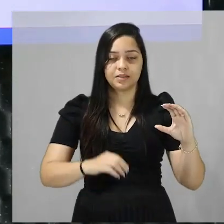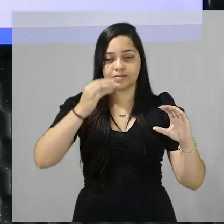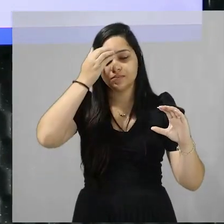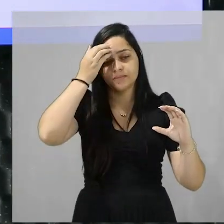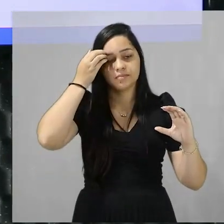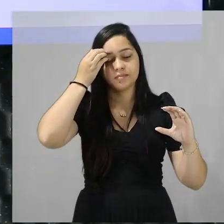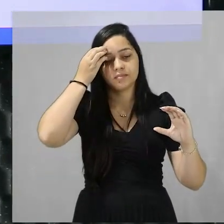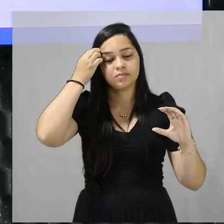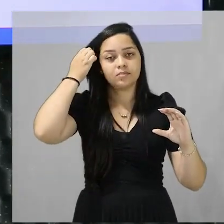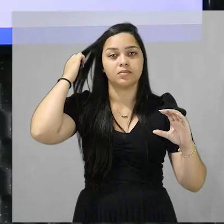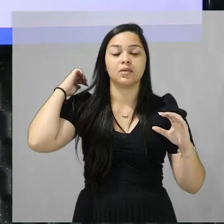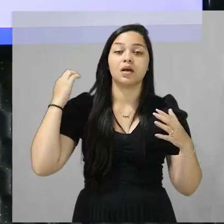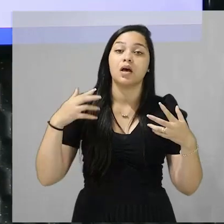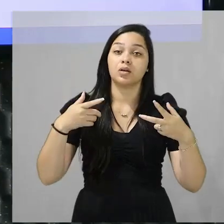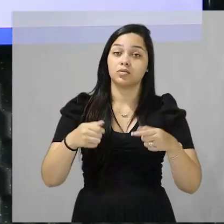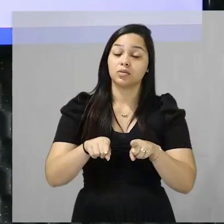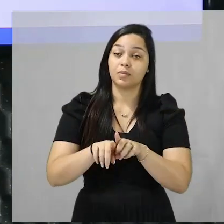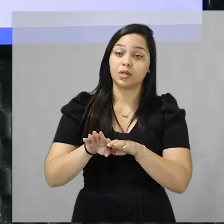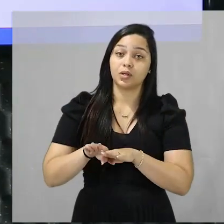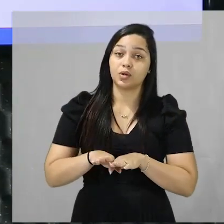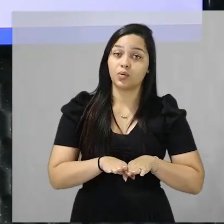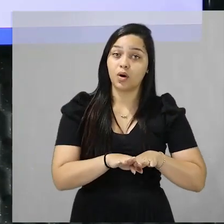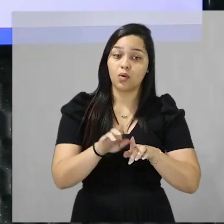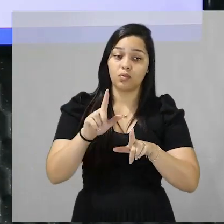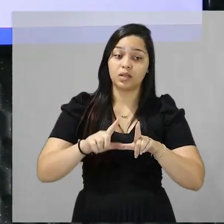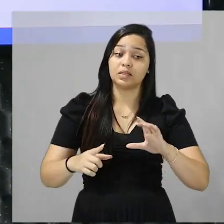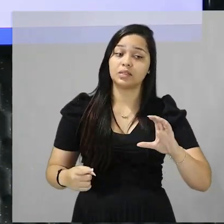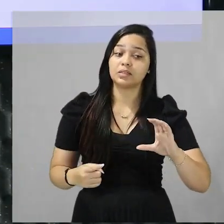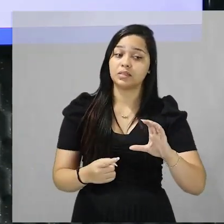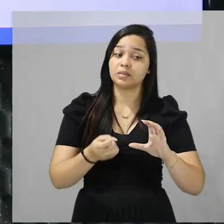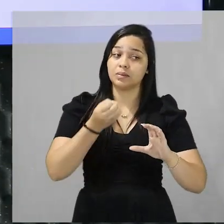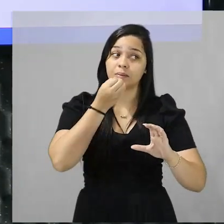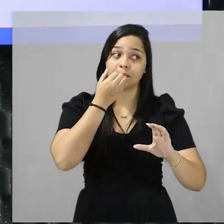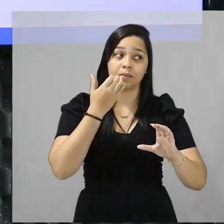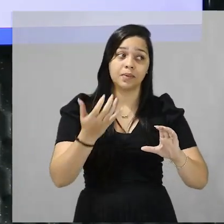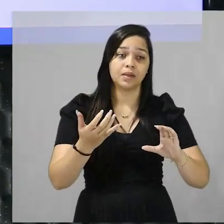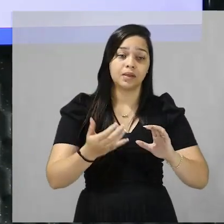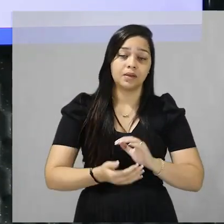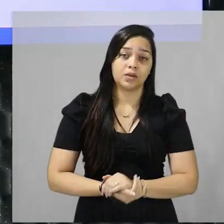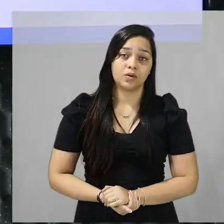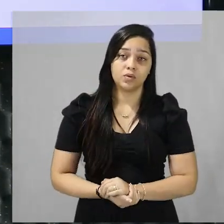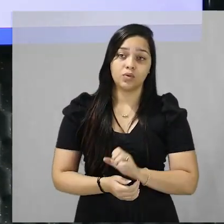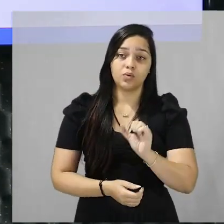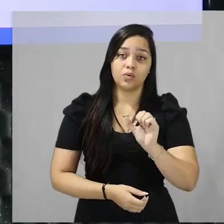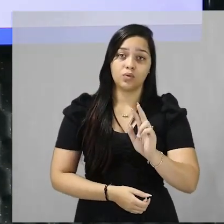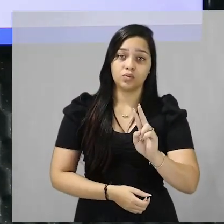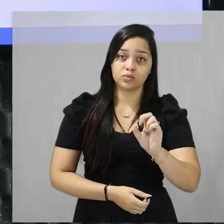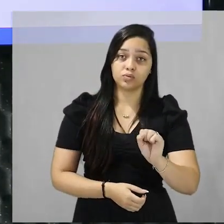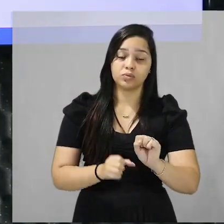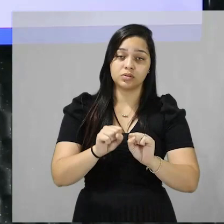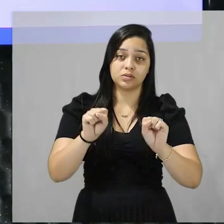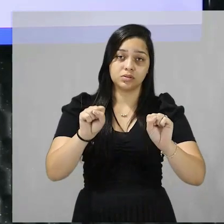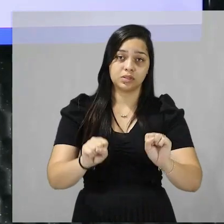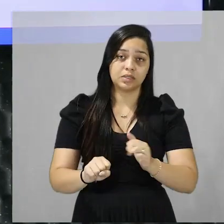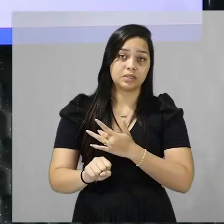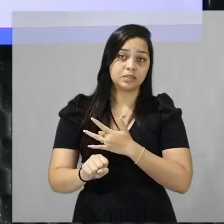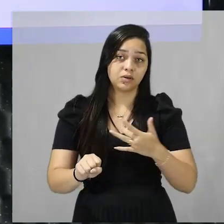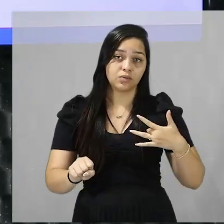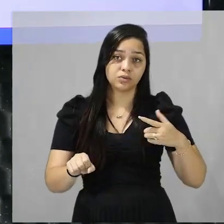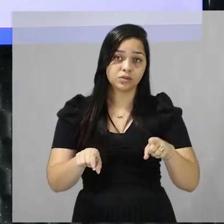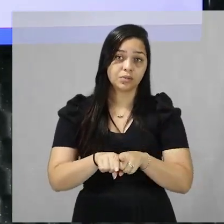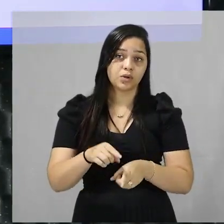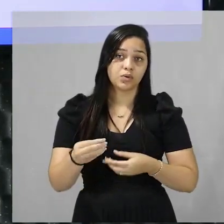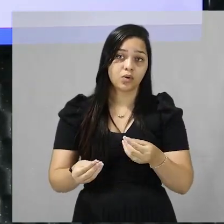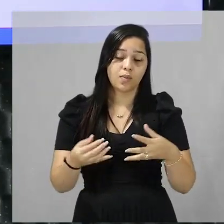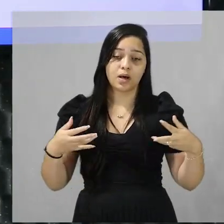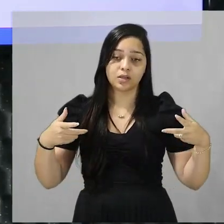ou seja, a todos e de forma igual. A letra C está bem colocada. O SUS, Sistema Único de Saúde, como